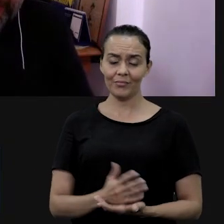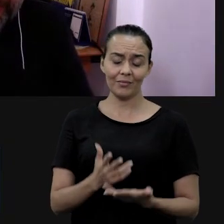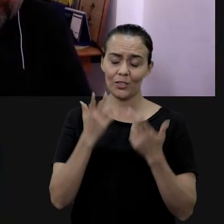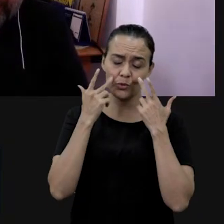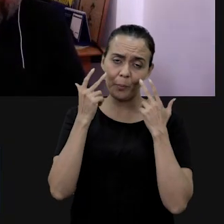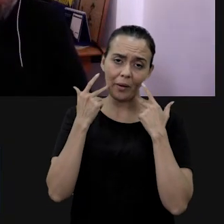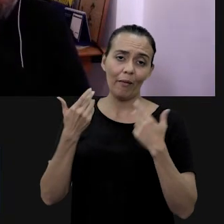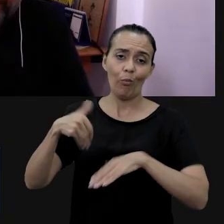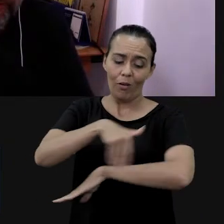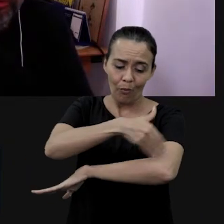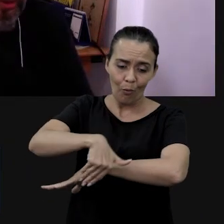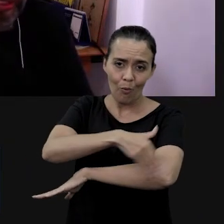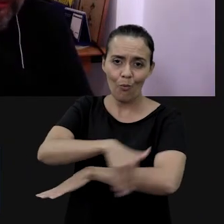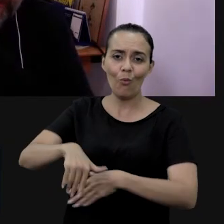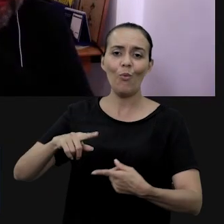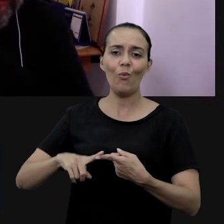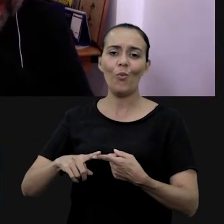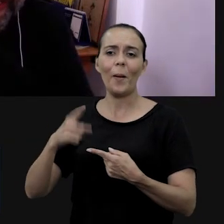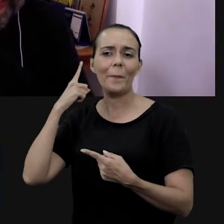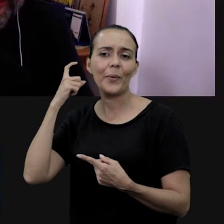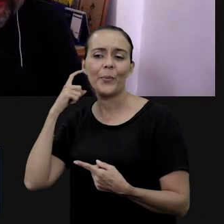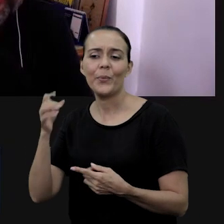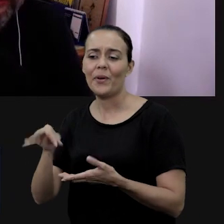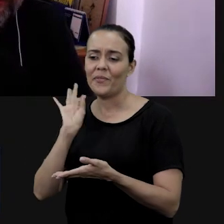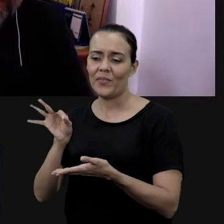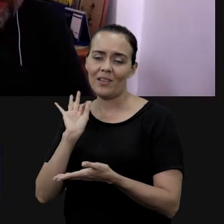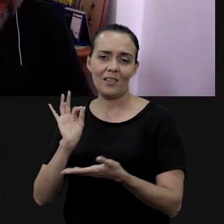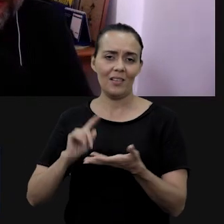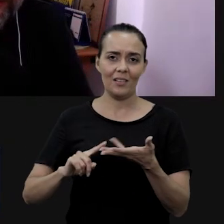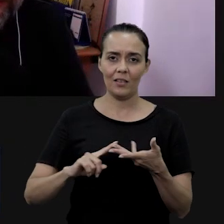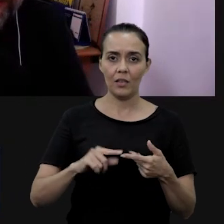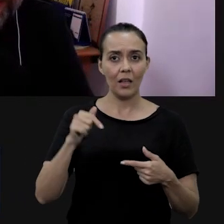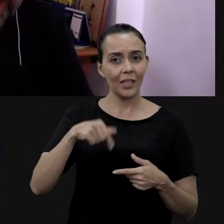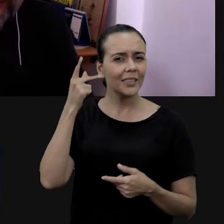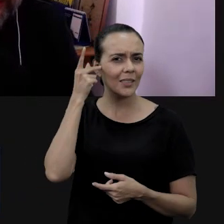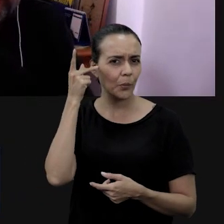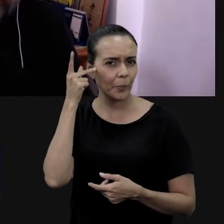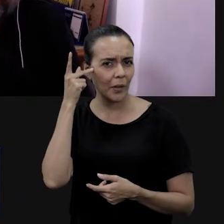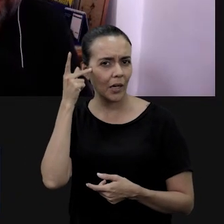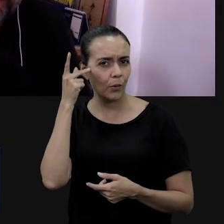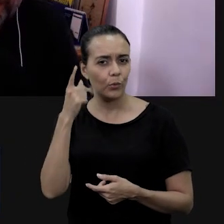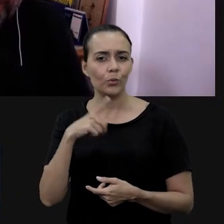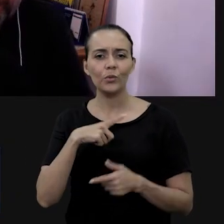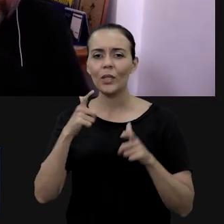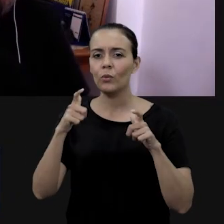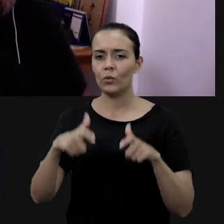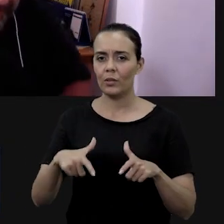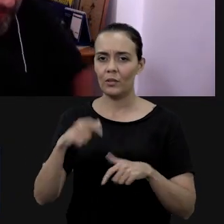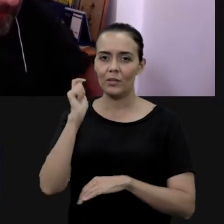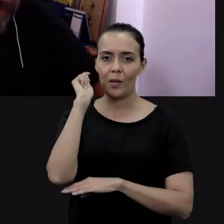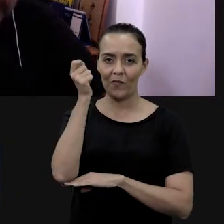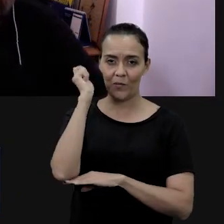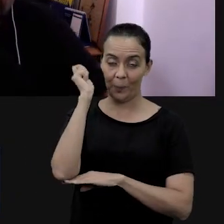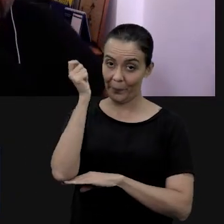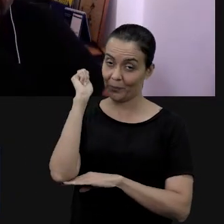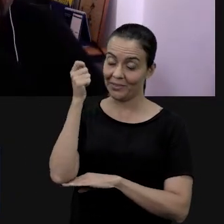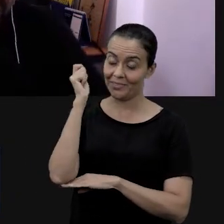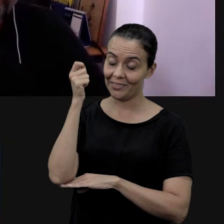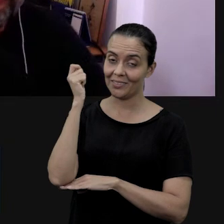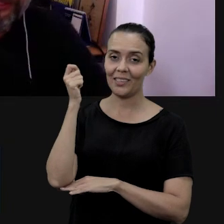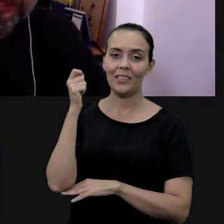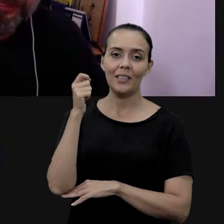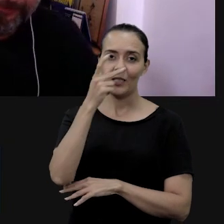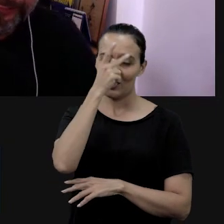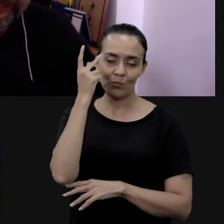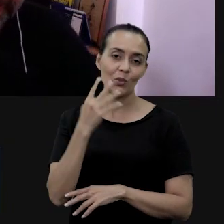Mas rua, café, e daí tem todas essas questões, né? Aqui em São Paulo tem um local que é a